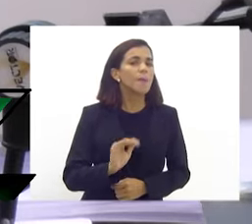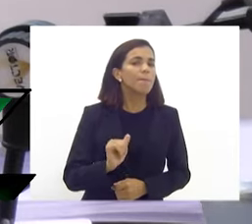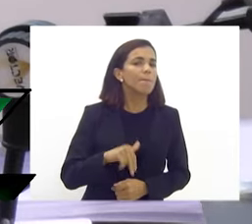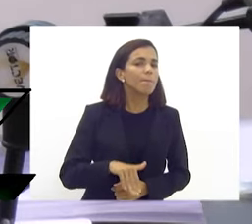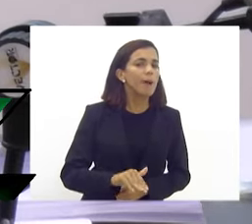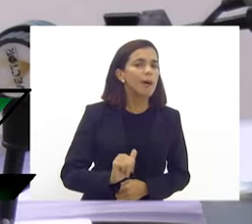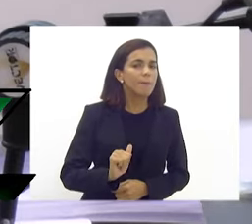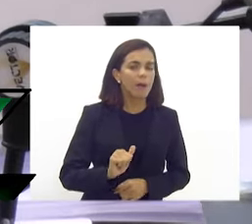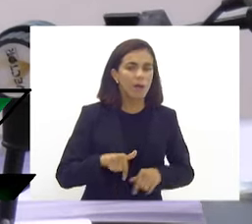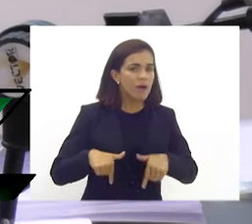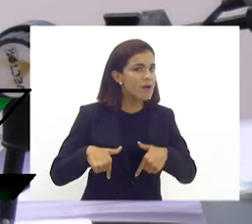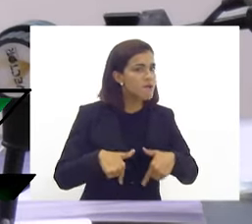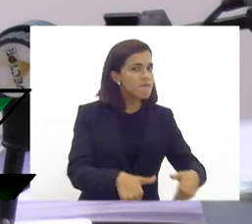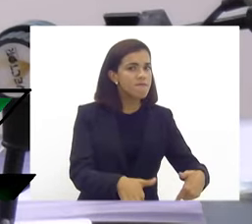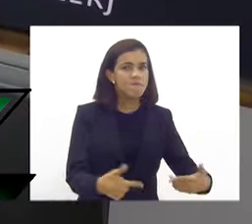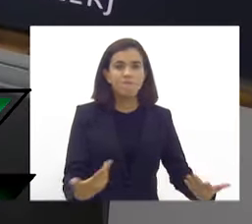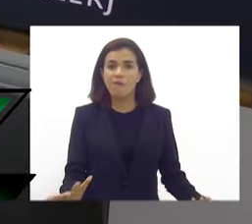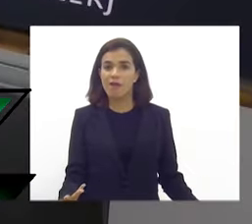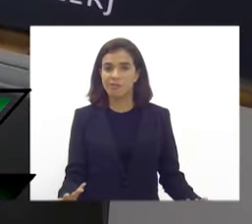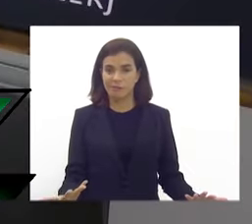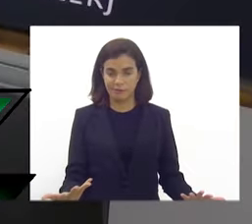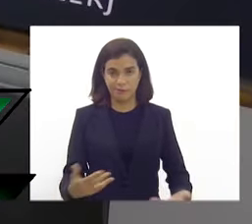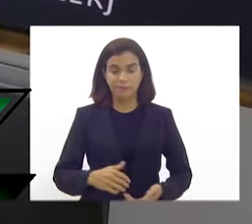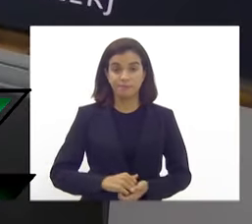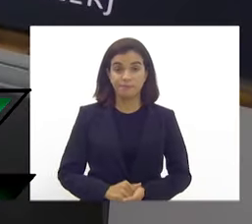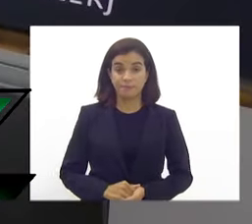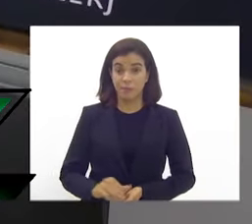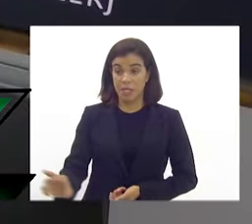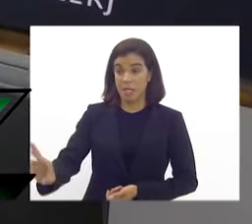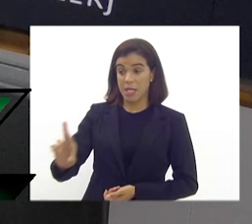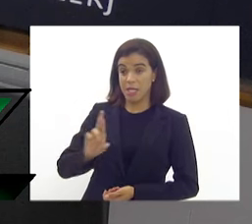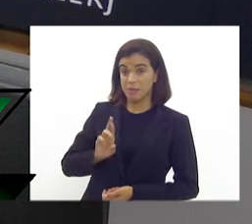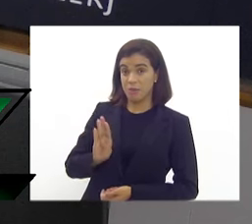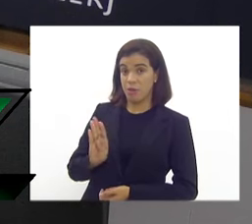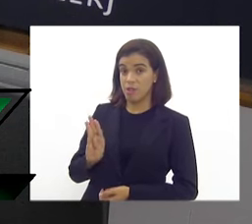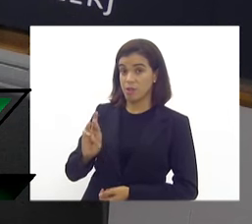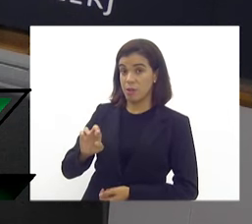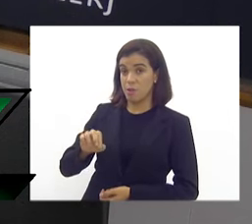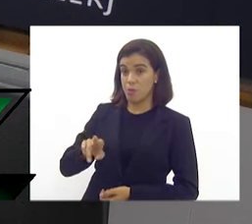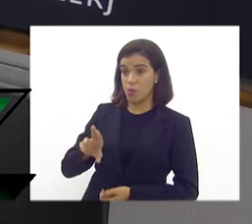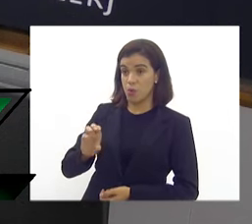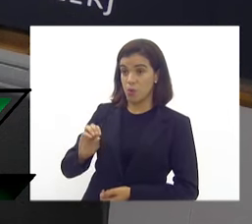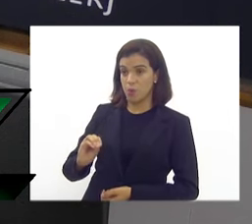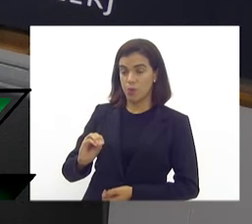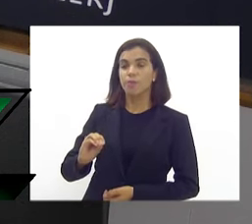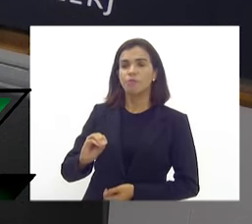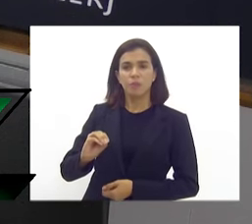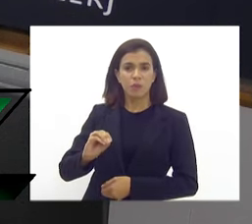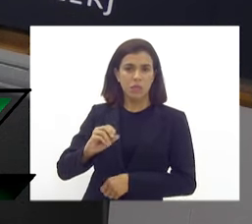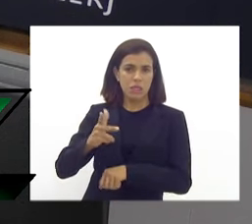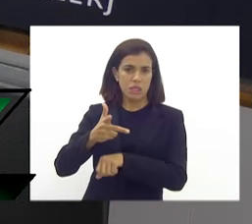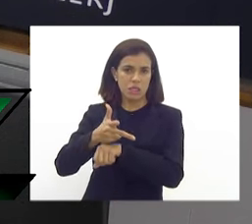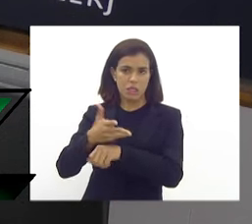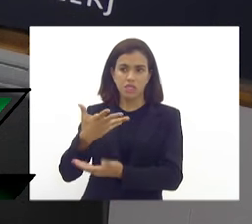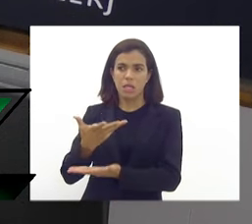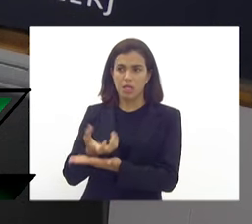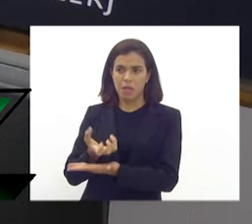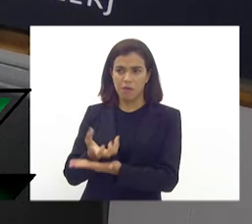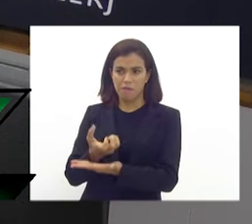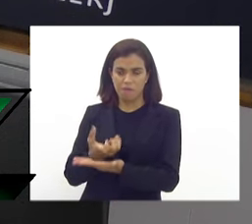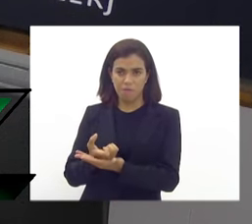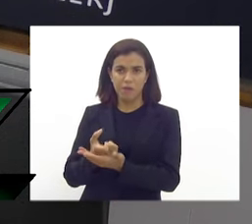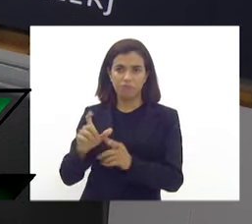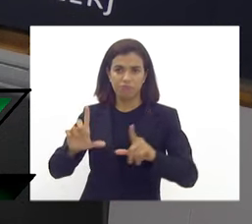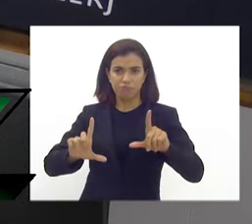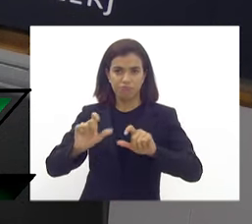o JF Neto perguntou o que que o Ibama faz resposta do seu Bruno né que tá gravado pela TV Aler diz que